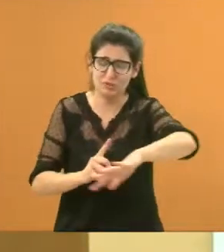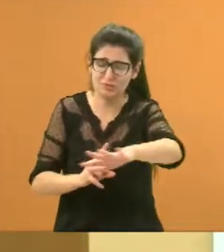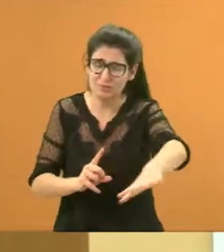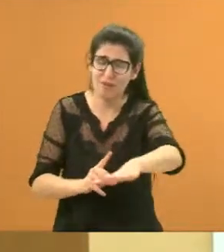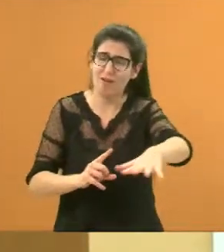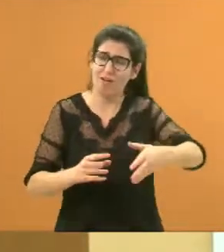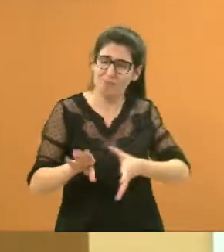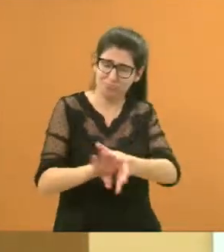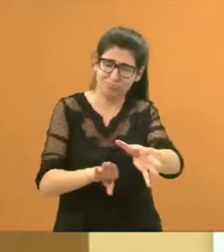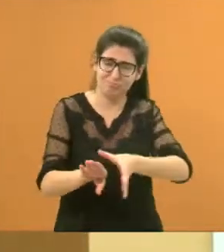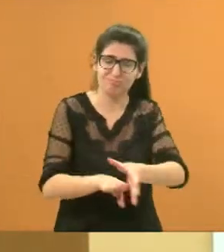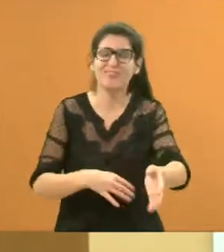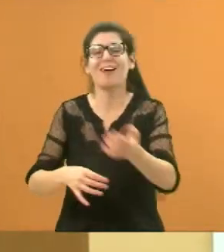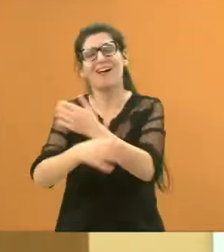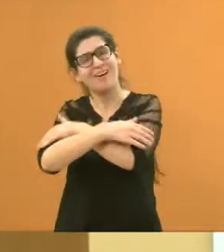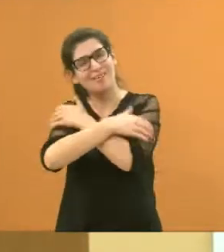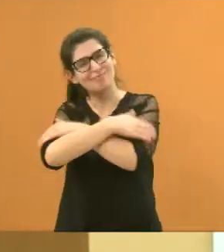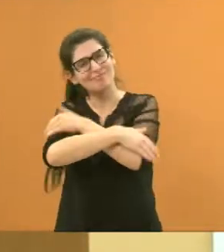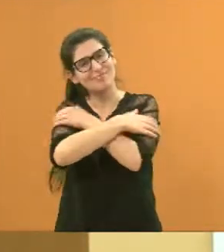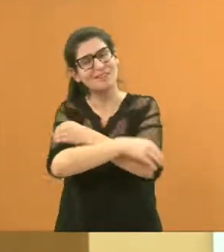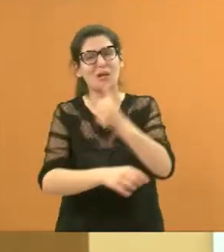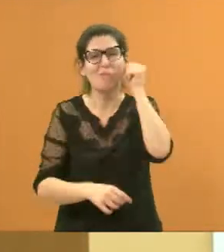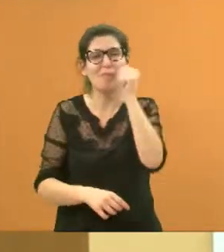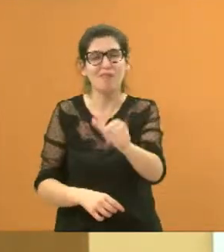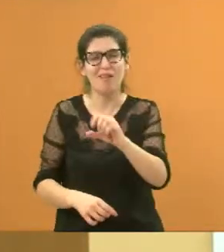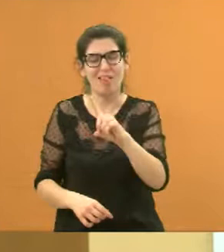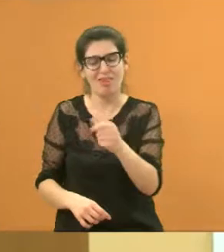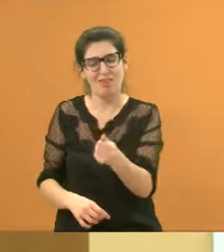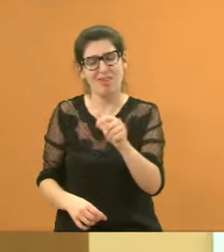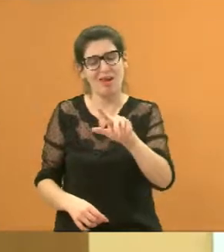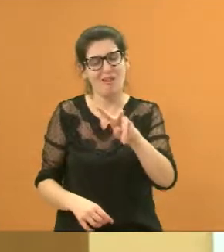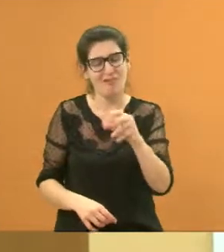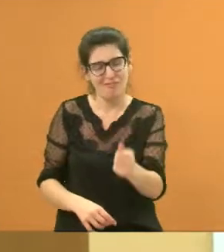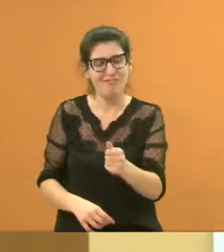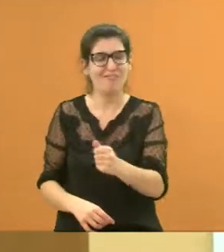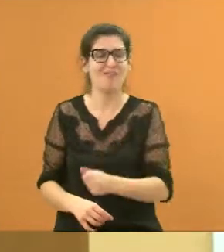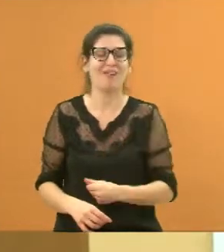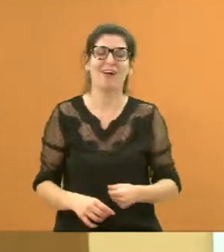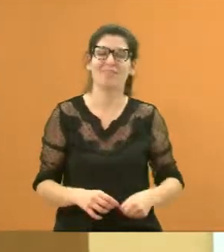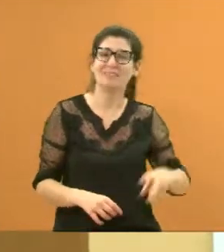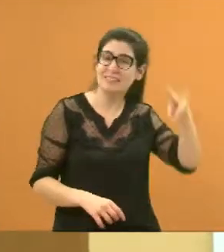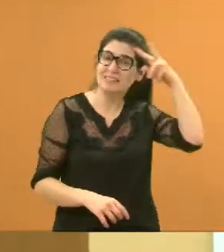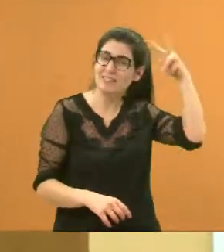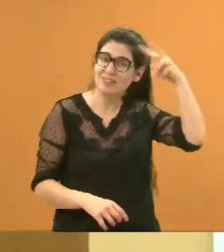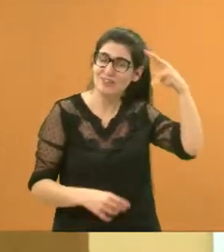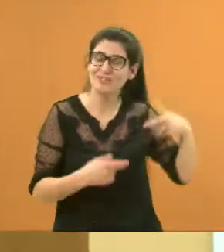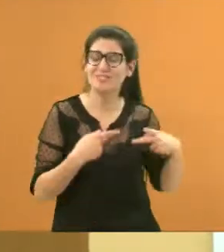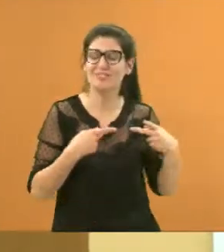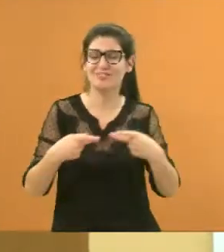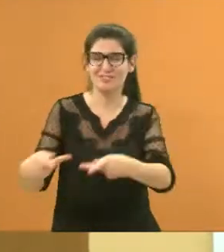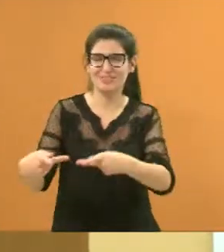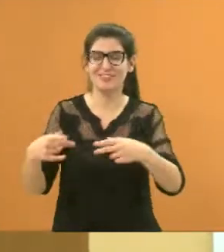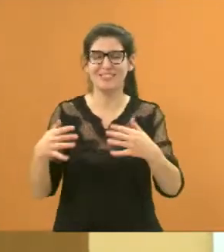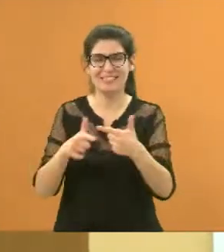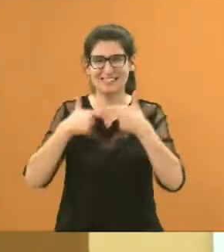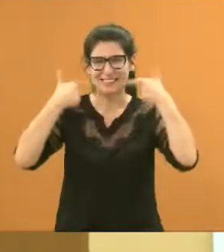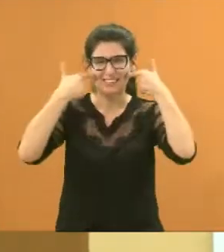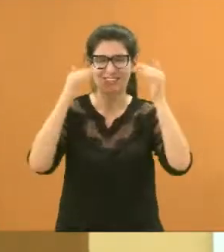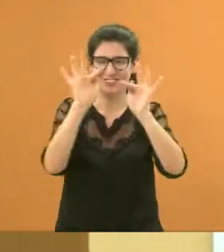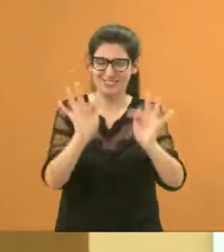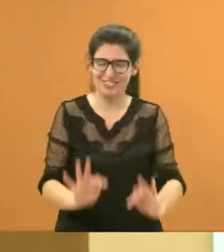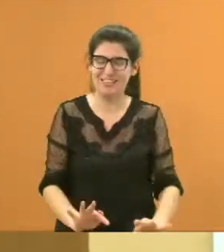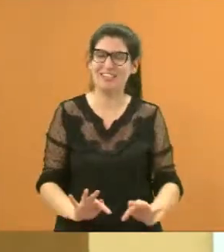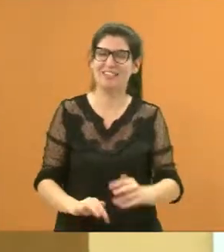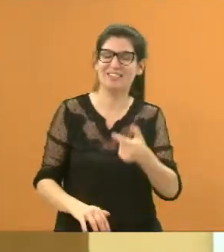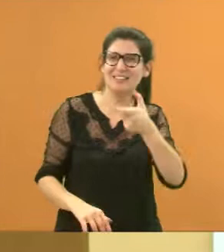para a Dalva, que ela mora lá no Chacras Guararema. Estive lá na segunda-feira. Fiquei muito contente quando ela falou que